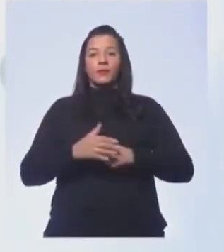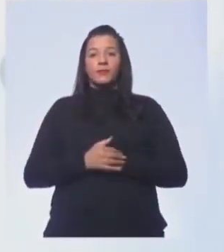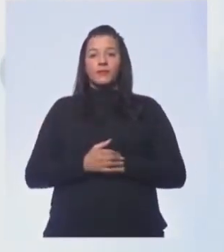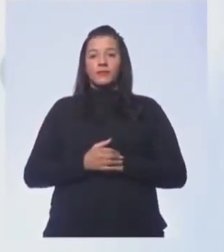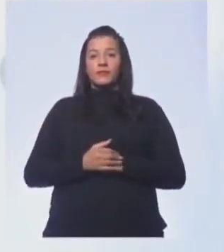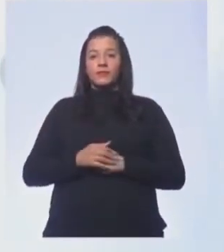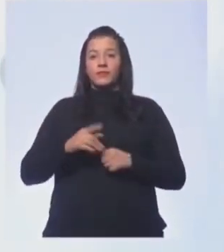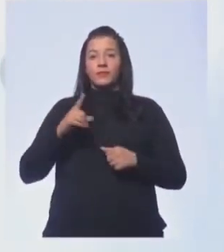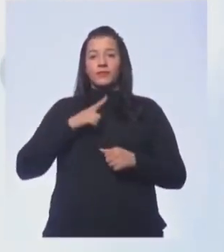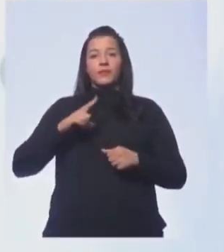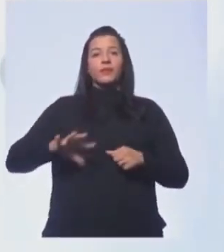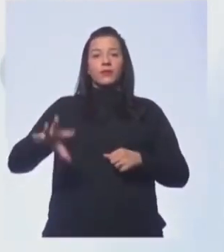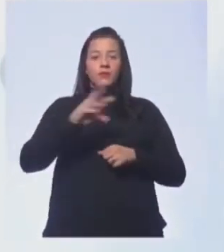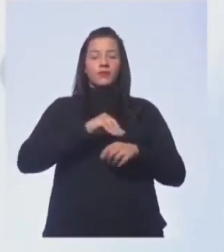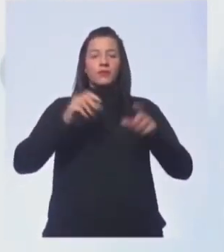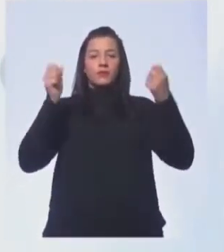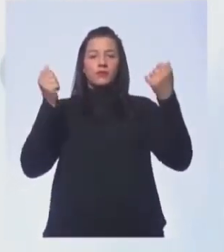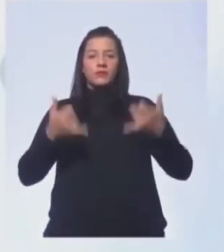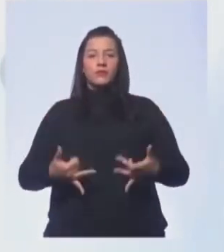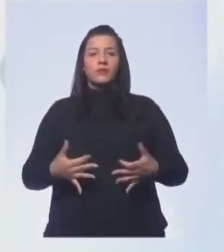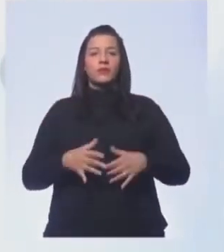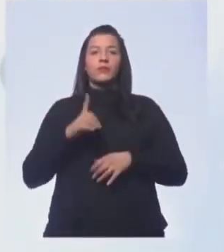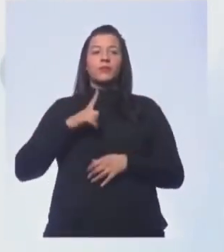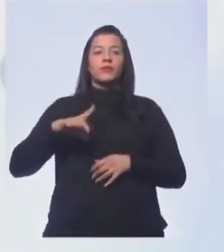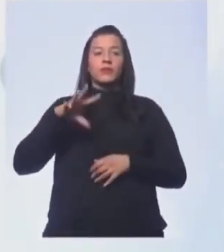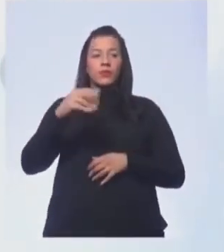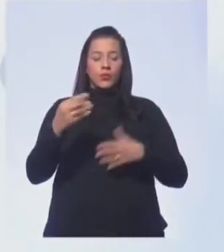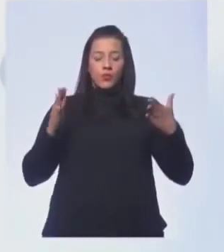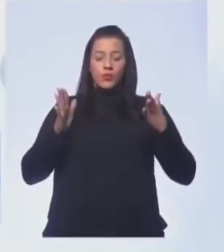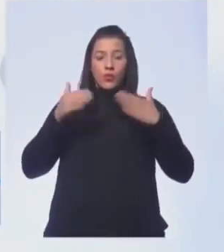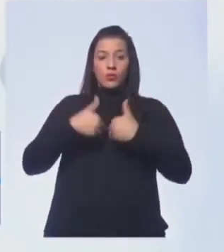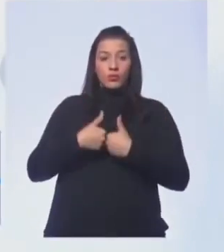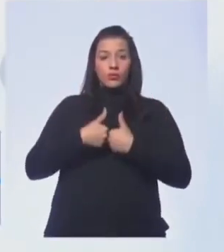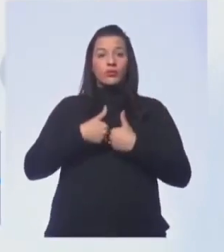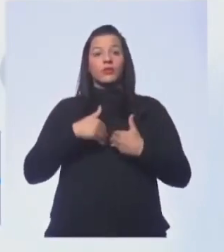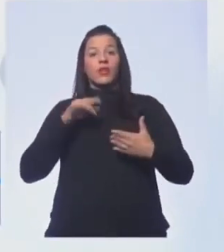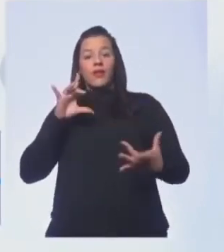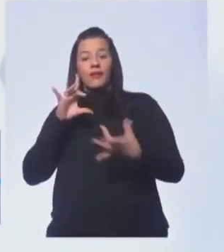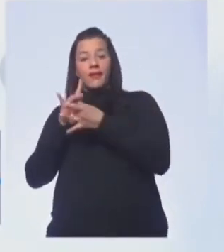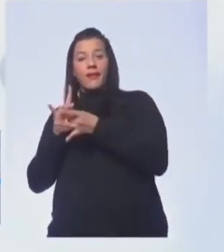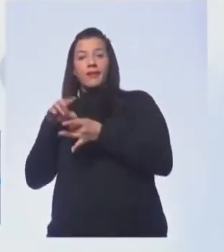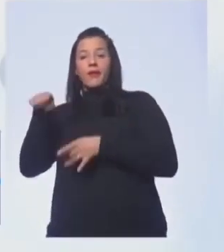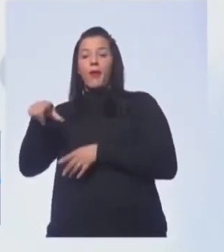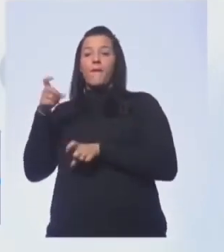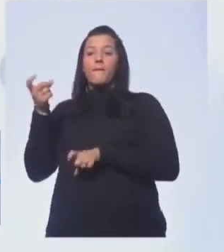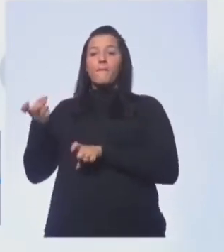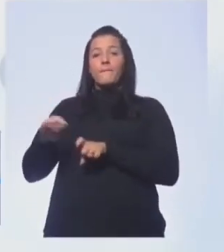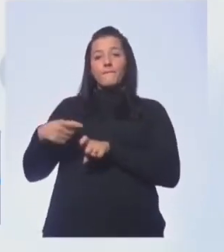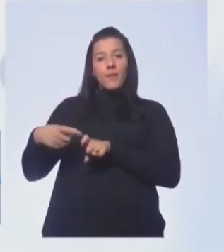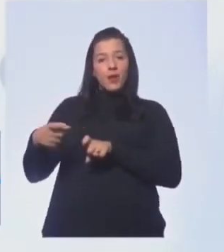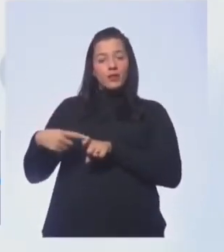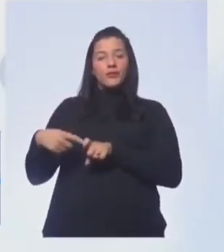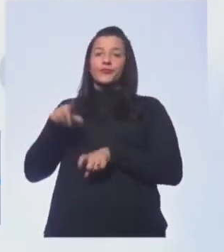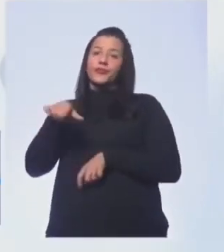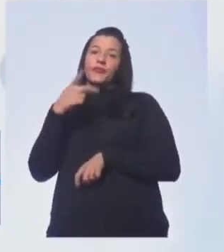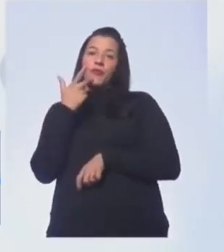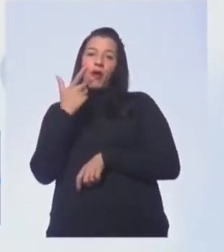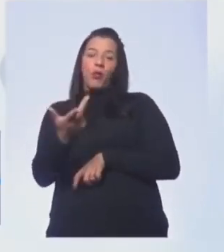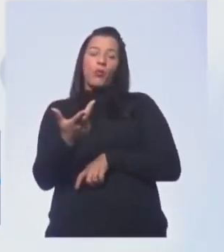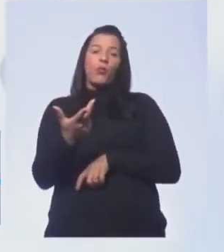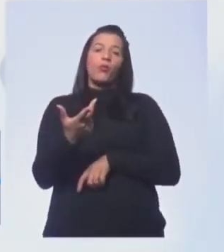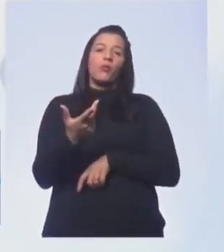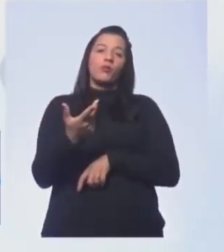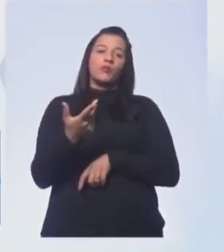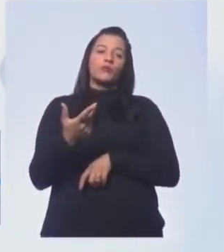questão da fake news dentro da ciência, né? Essa questão do autismo está ligada a um médico que se propôs a dizer que